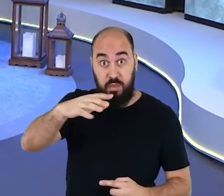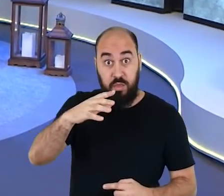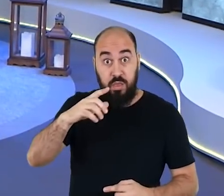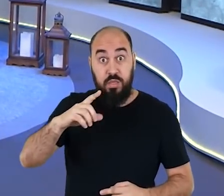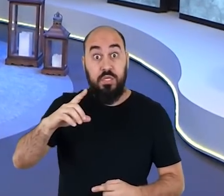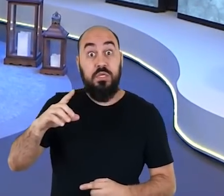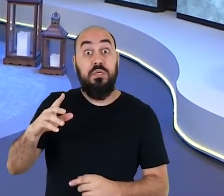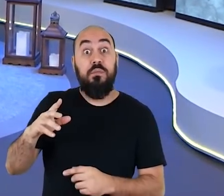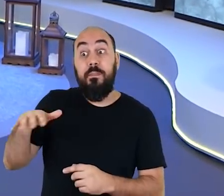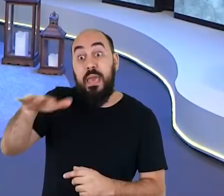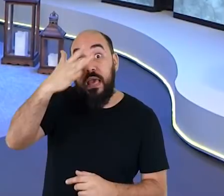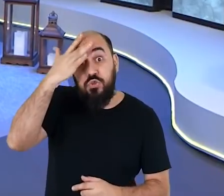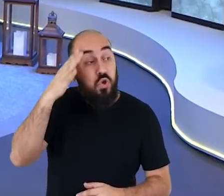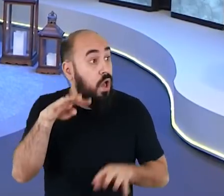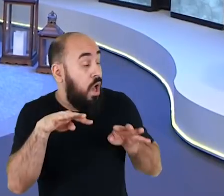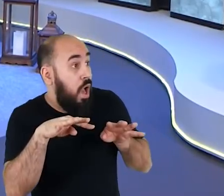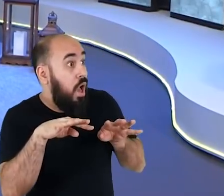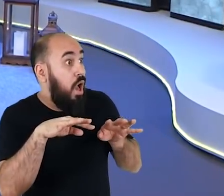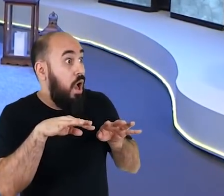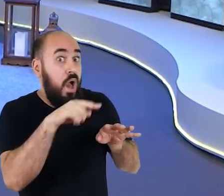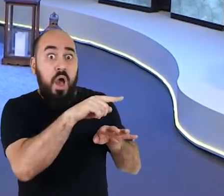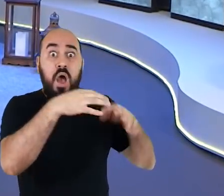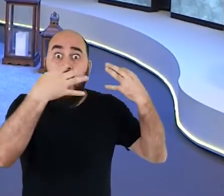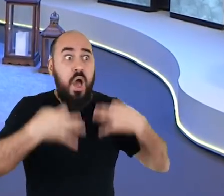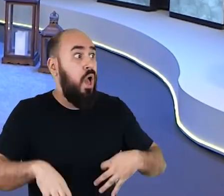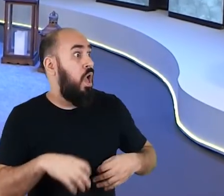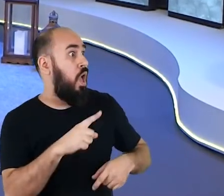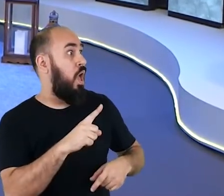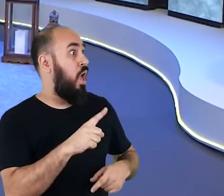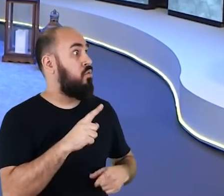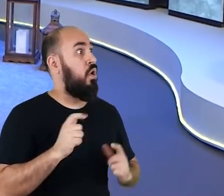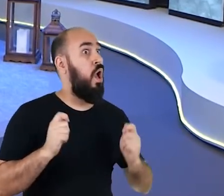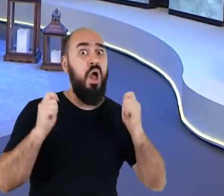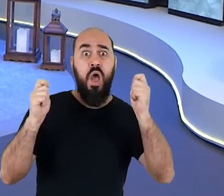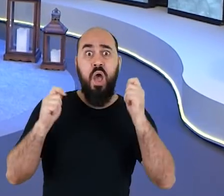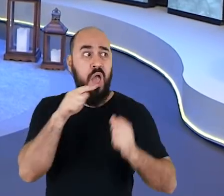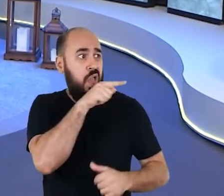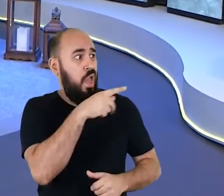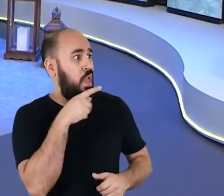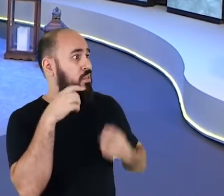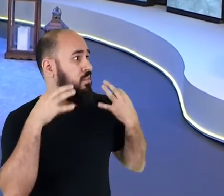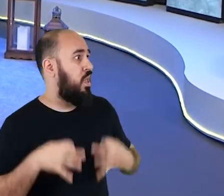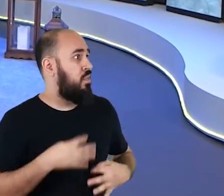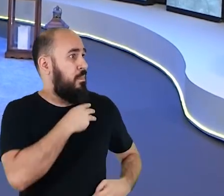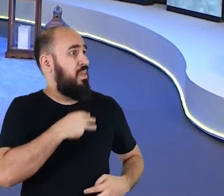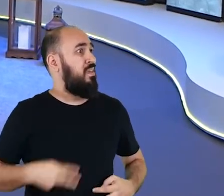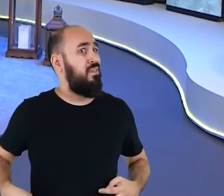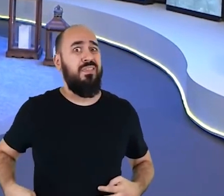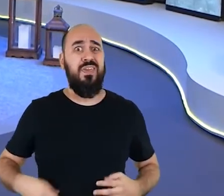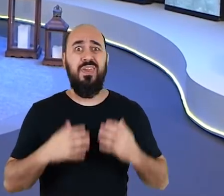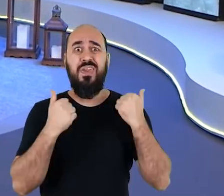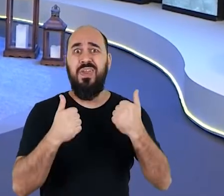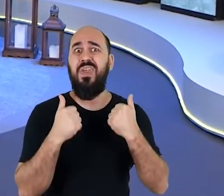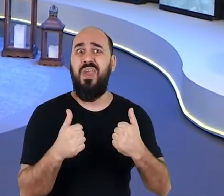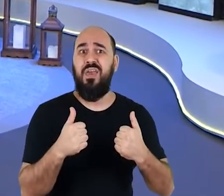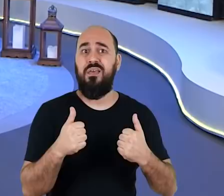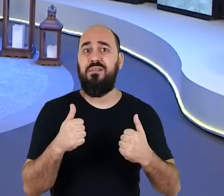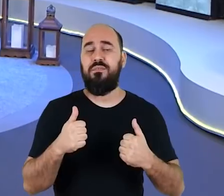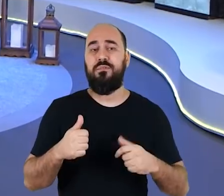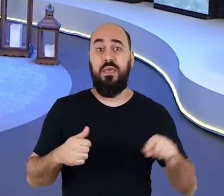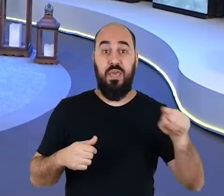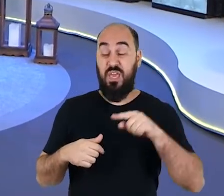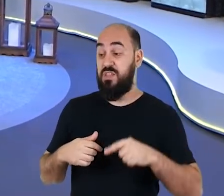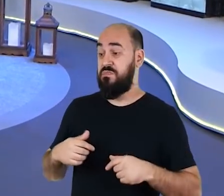cidadãos como se fossem realmente líderes messiânicos, isto mesmo. Muitos daqueles líderes rebeldes se